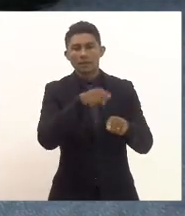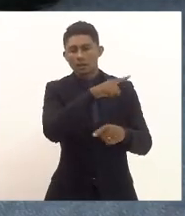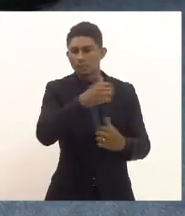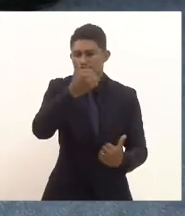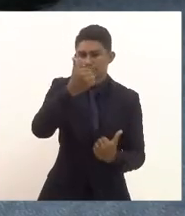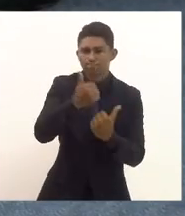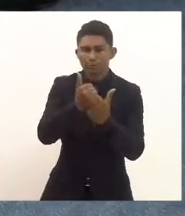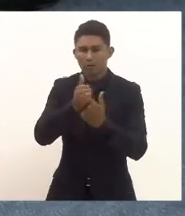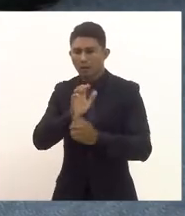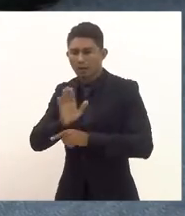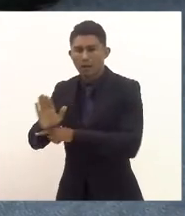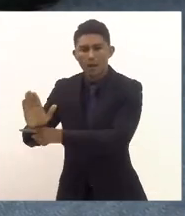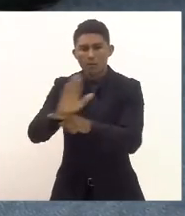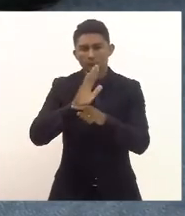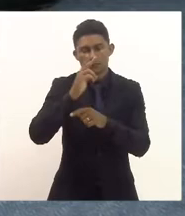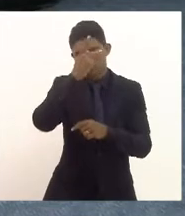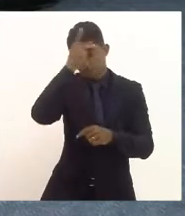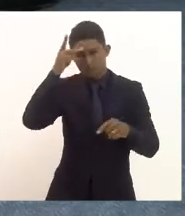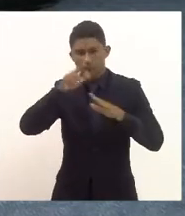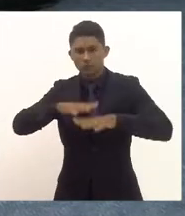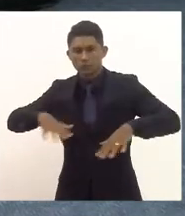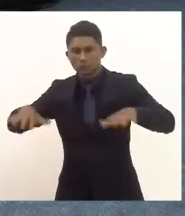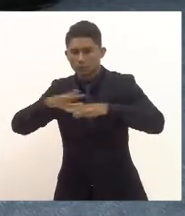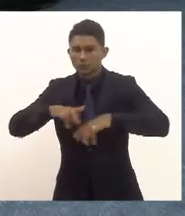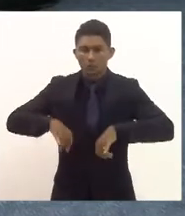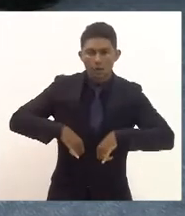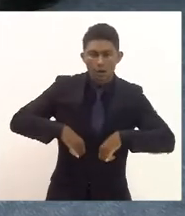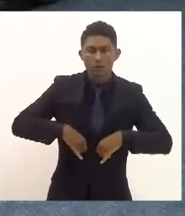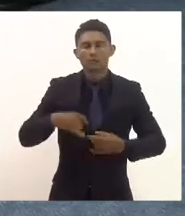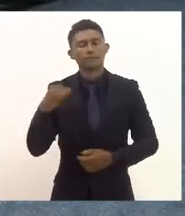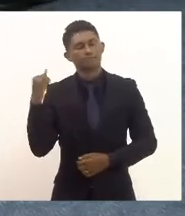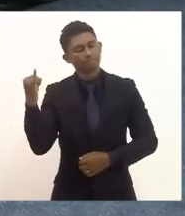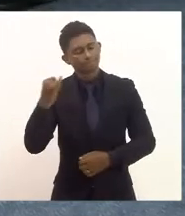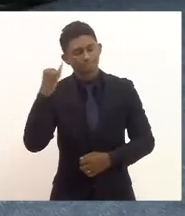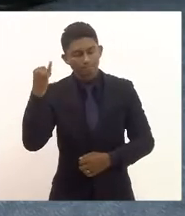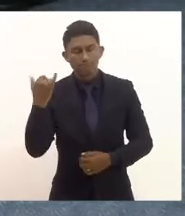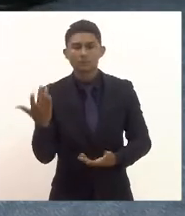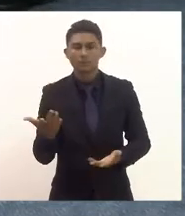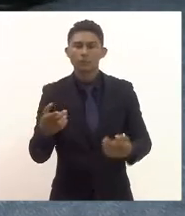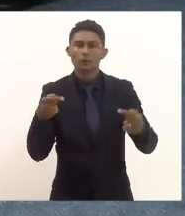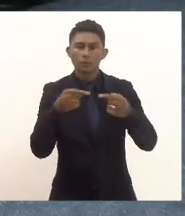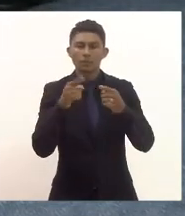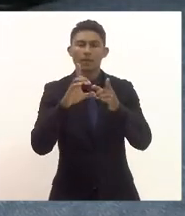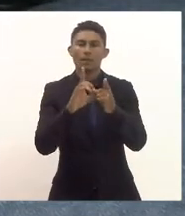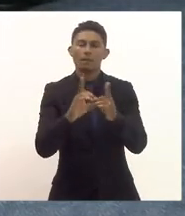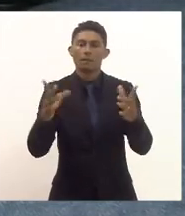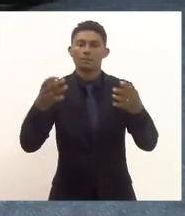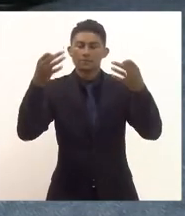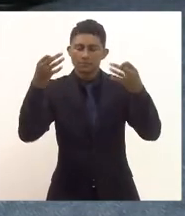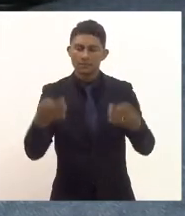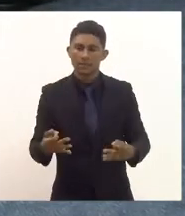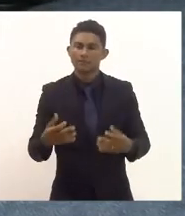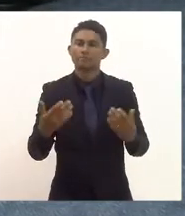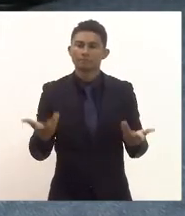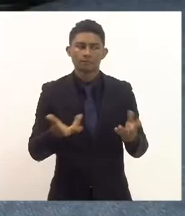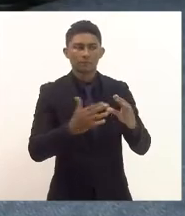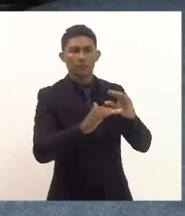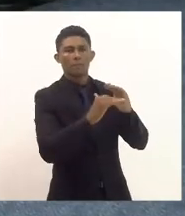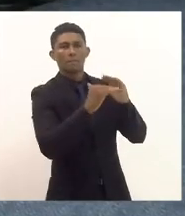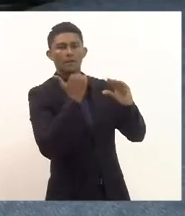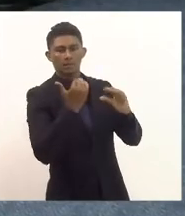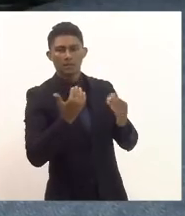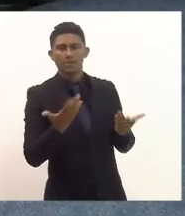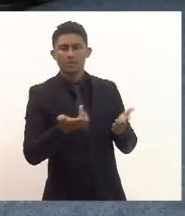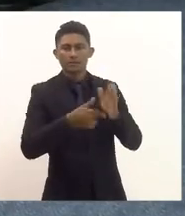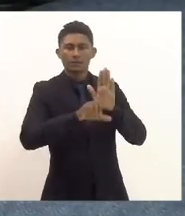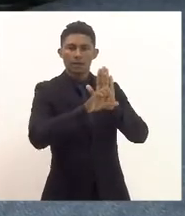humilhados e ofendidos os preferidos e faz o papel que é fundamental próximo cada livro democracia essa mensagem certa maneira a